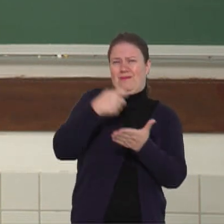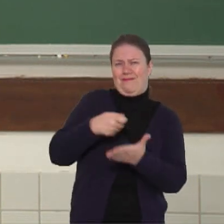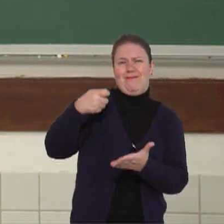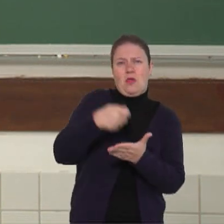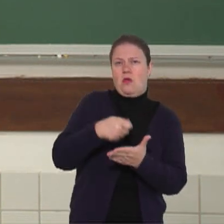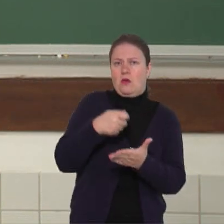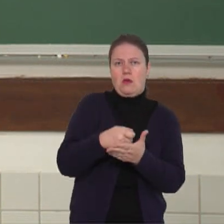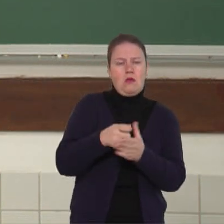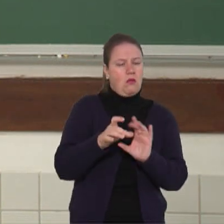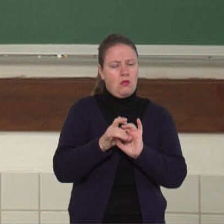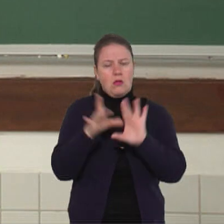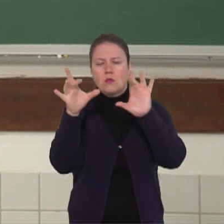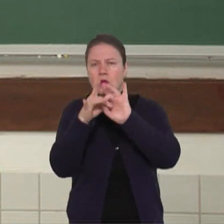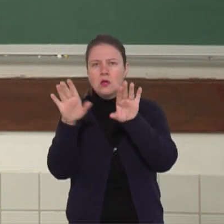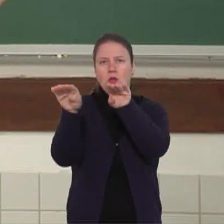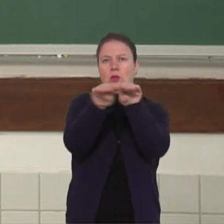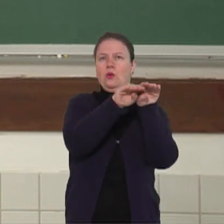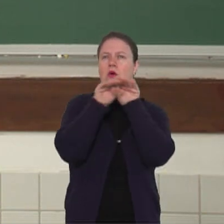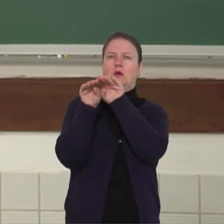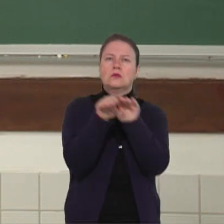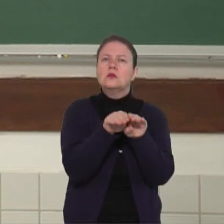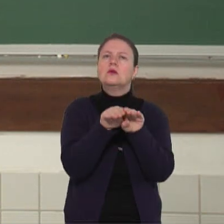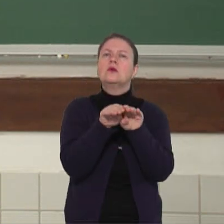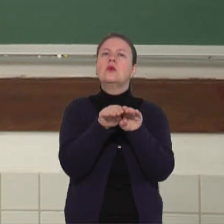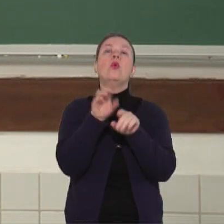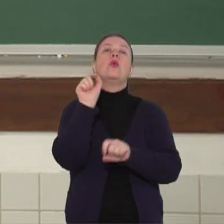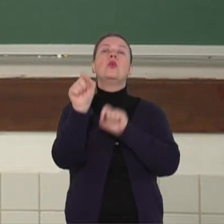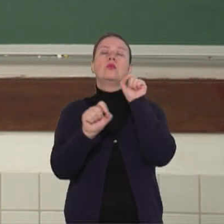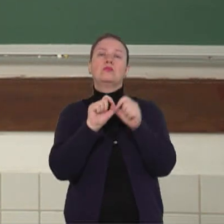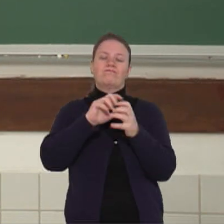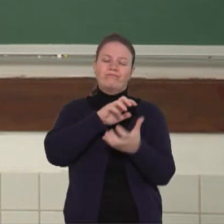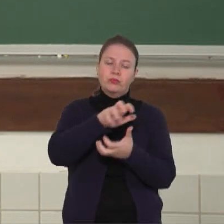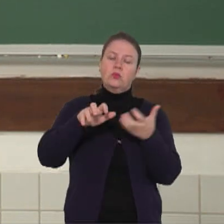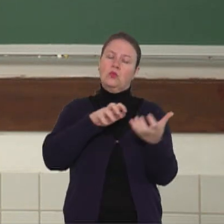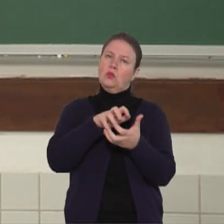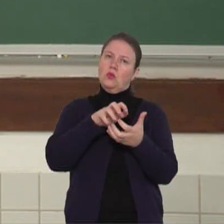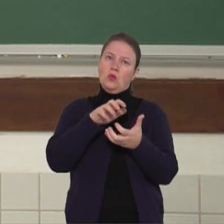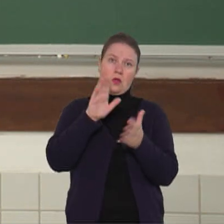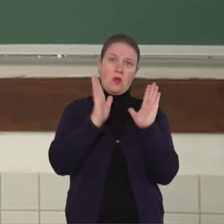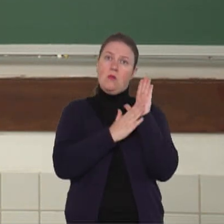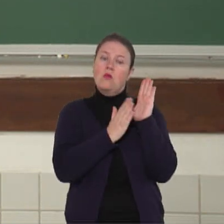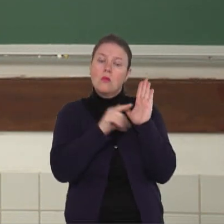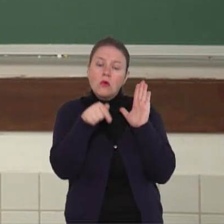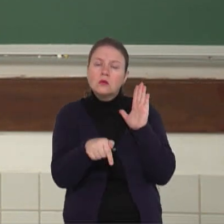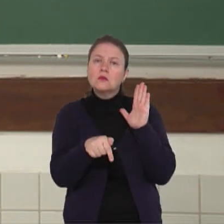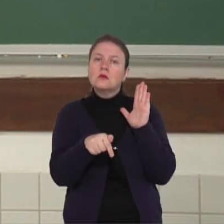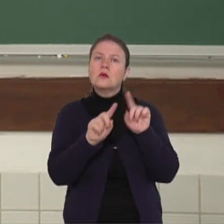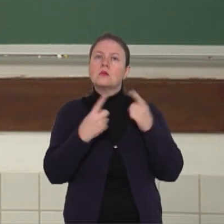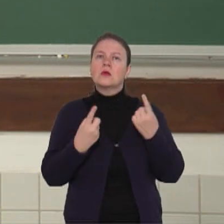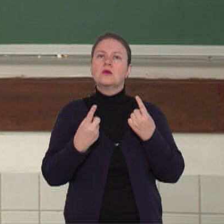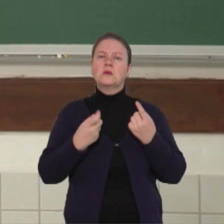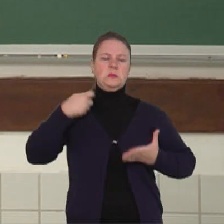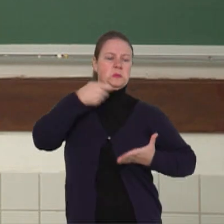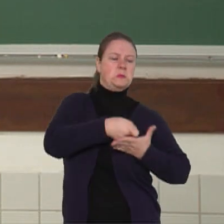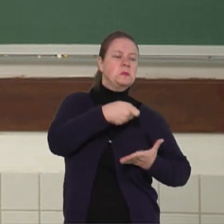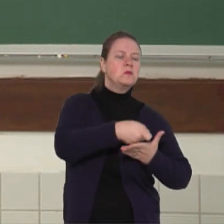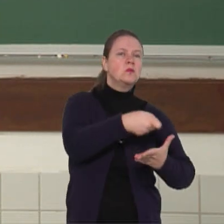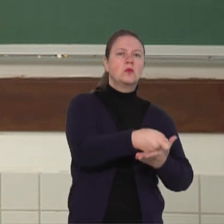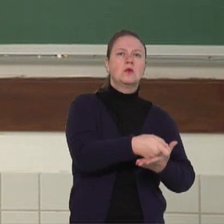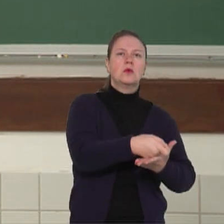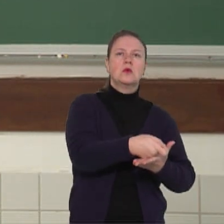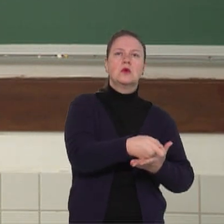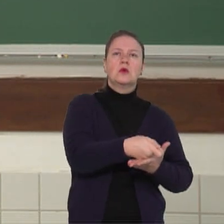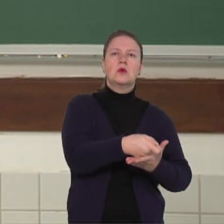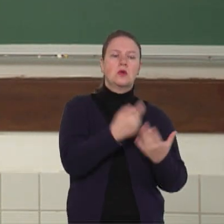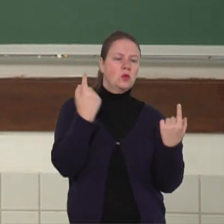liberdade, igualdade, fraternidade, que são os pressupostos da Revolução, o que eles praticam são atos autoritários,